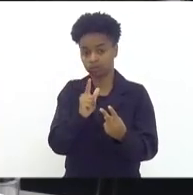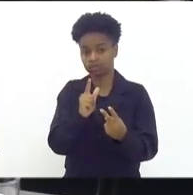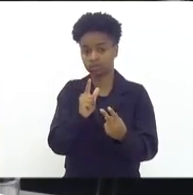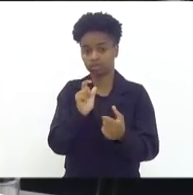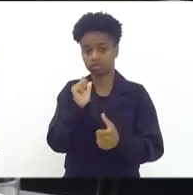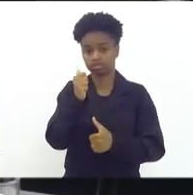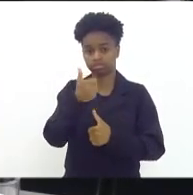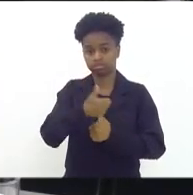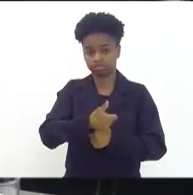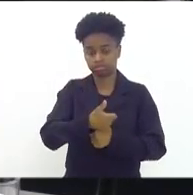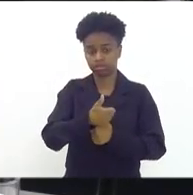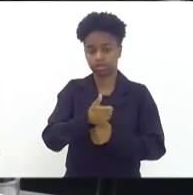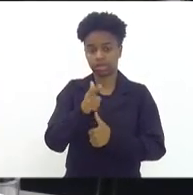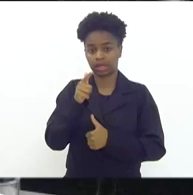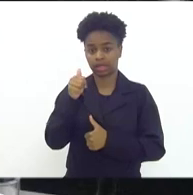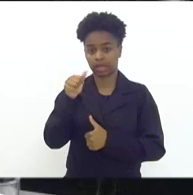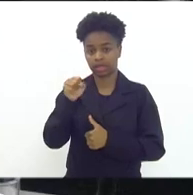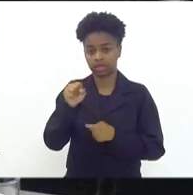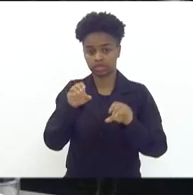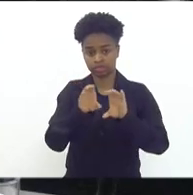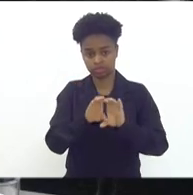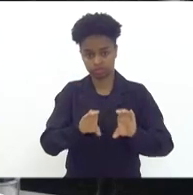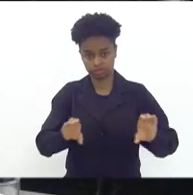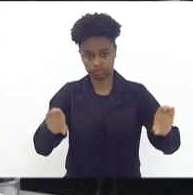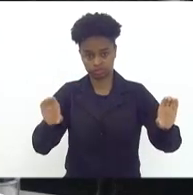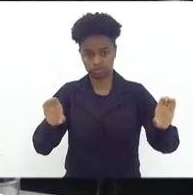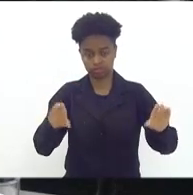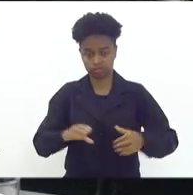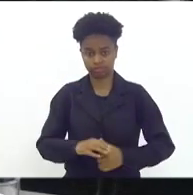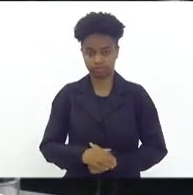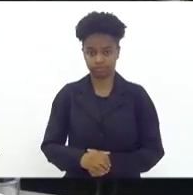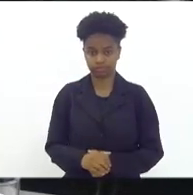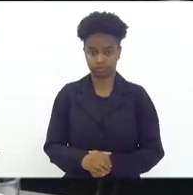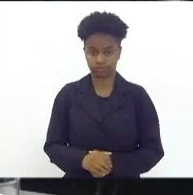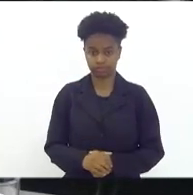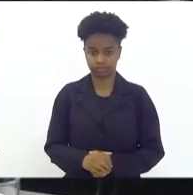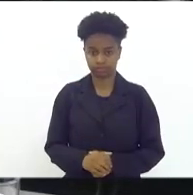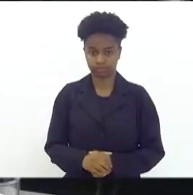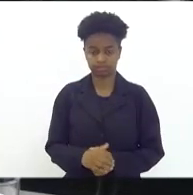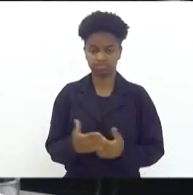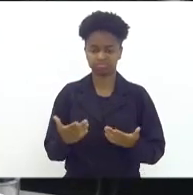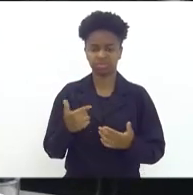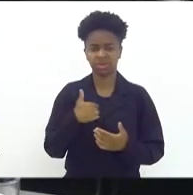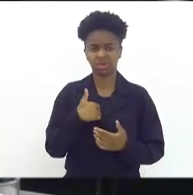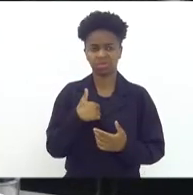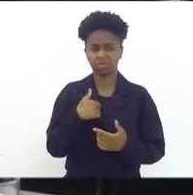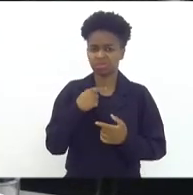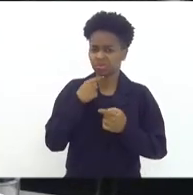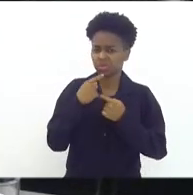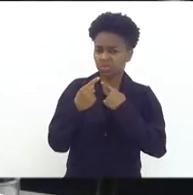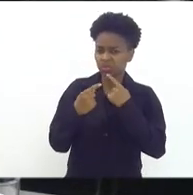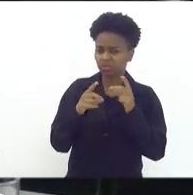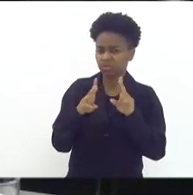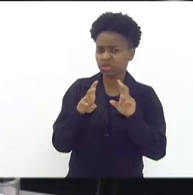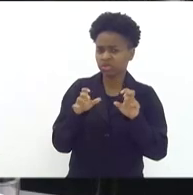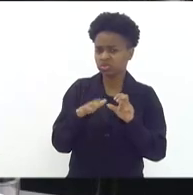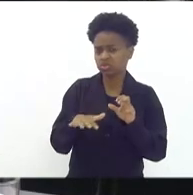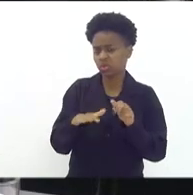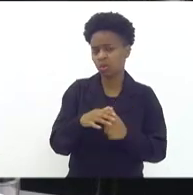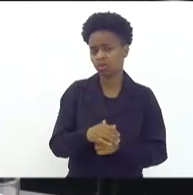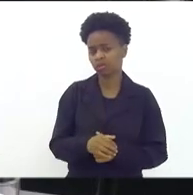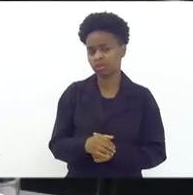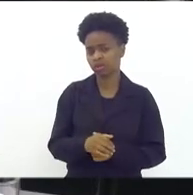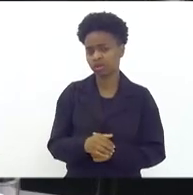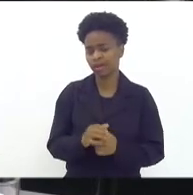o gás de tubulação que é o gás canalizado isso me deixou em dúvida em relação a isso a gente precisa